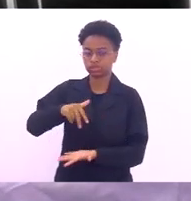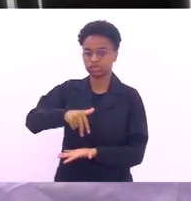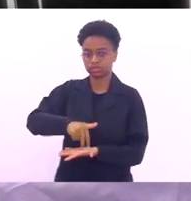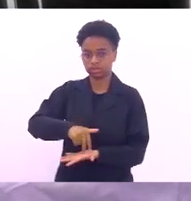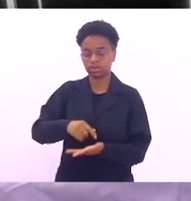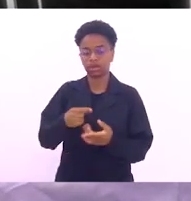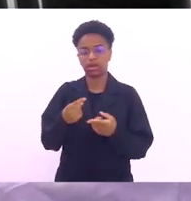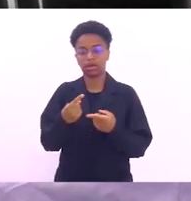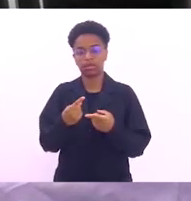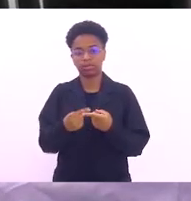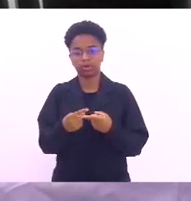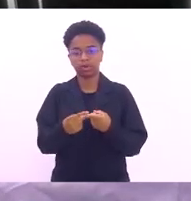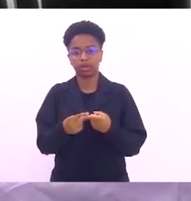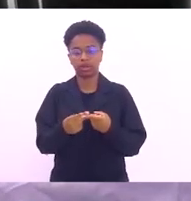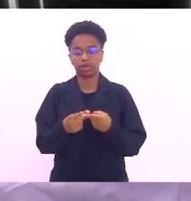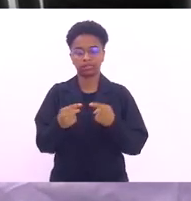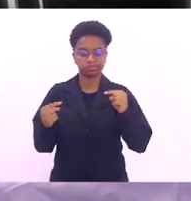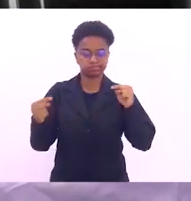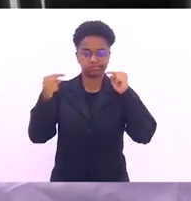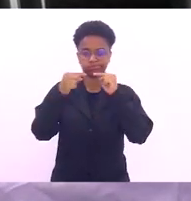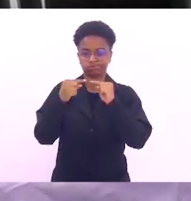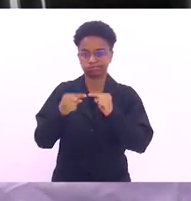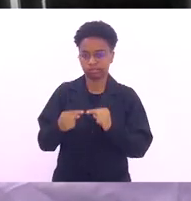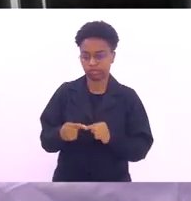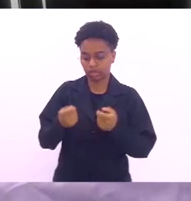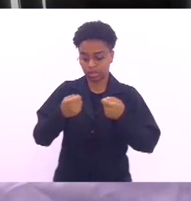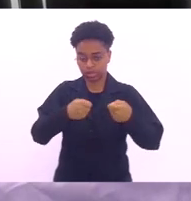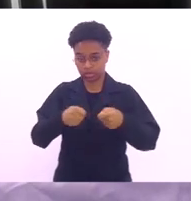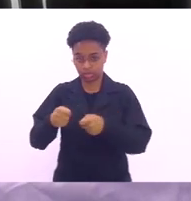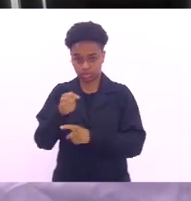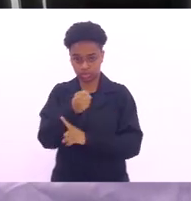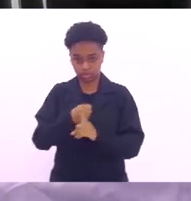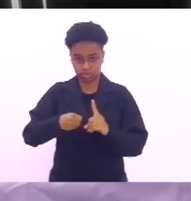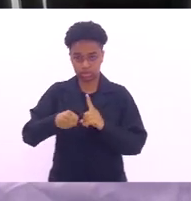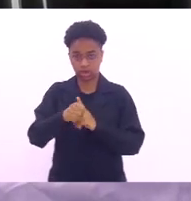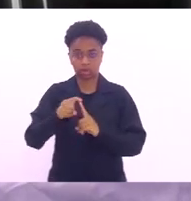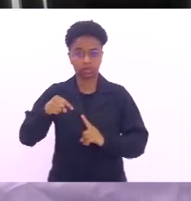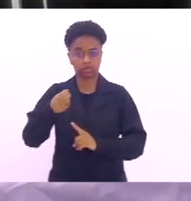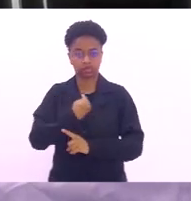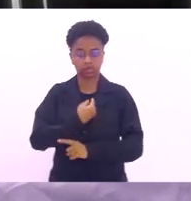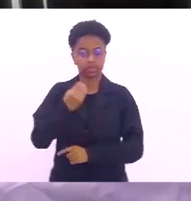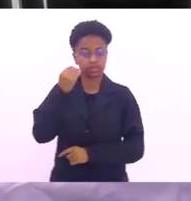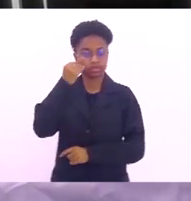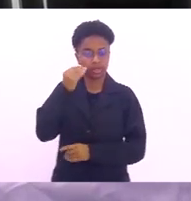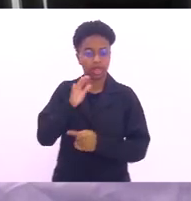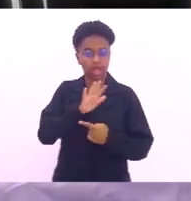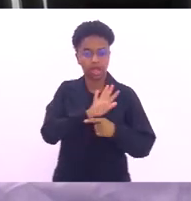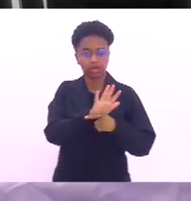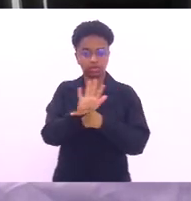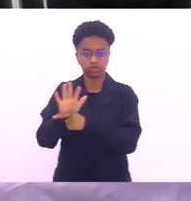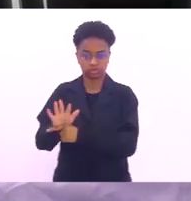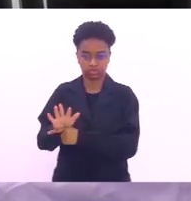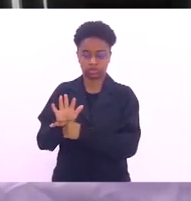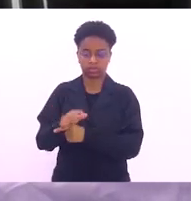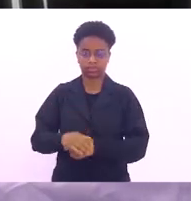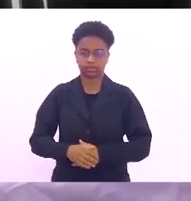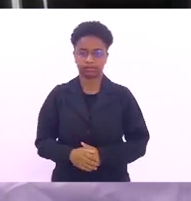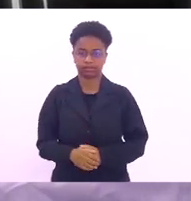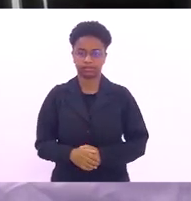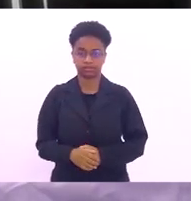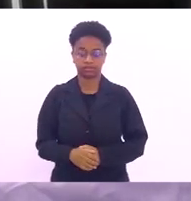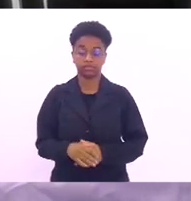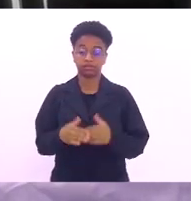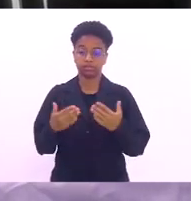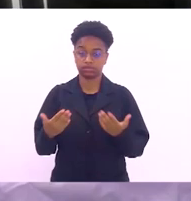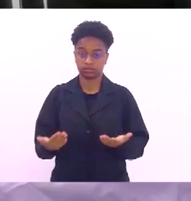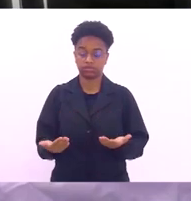das demandas da sociedade para tentar a gente ajudar a desenvolver então eu